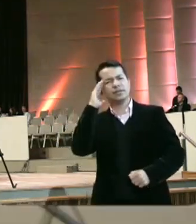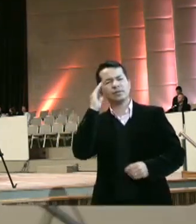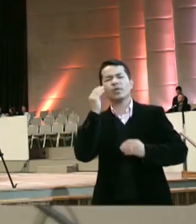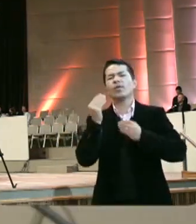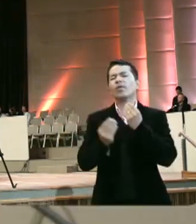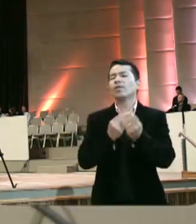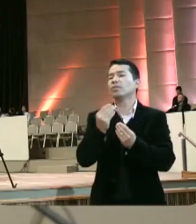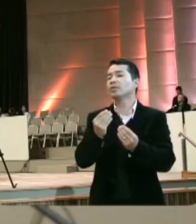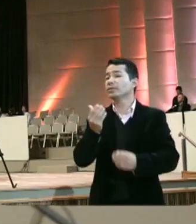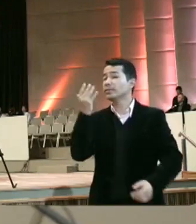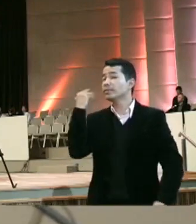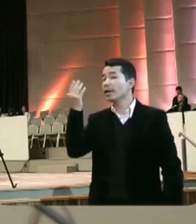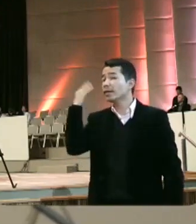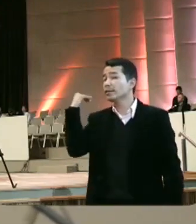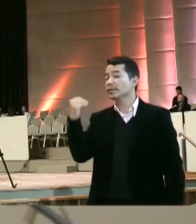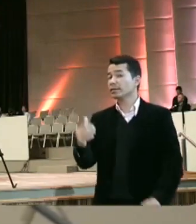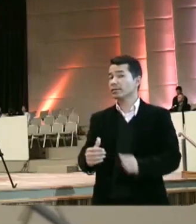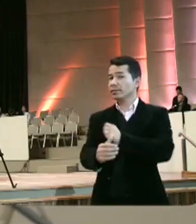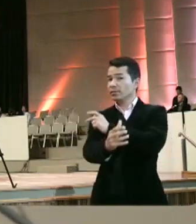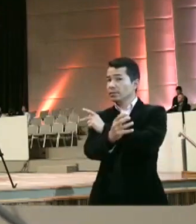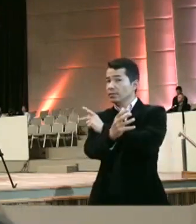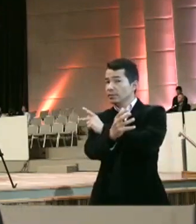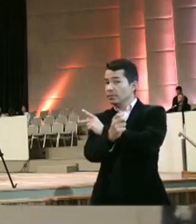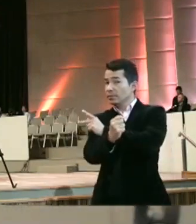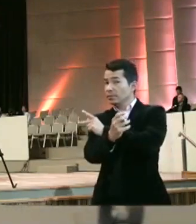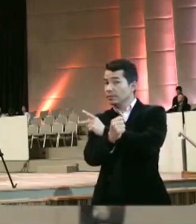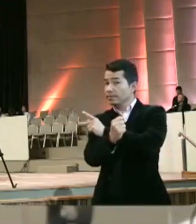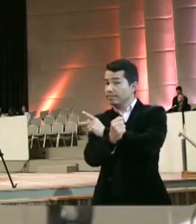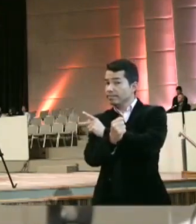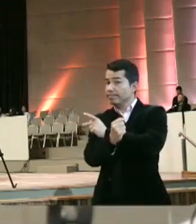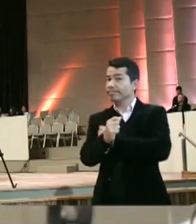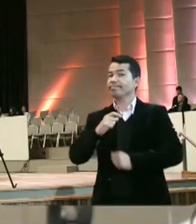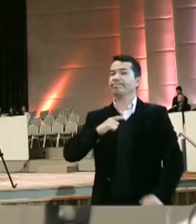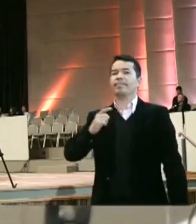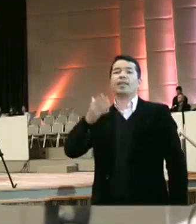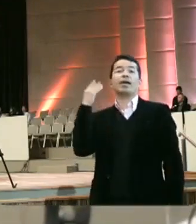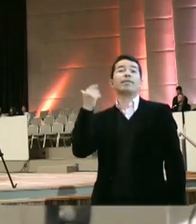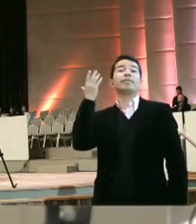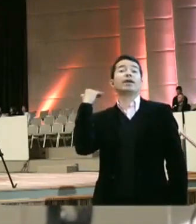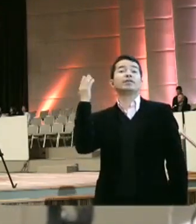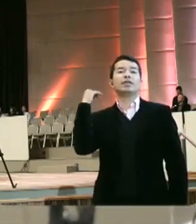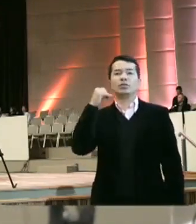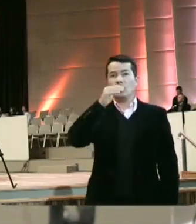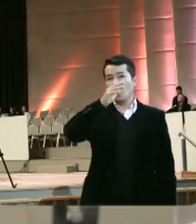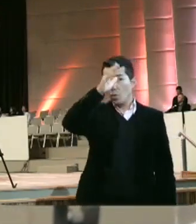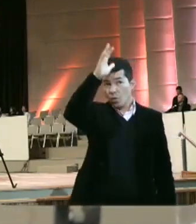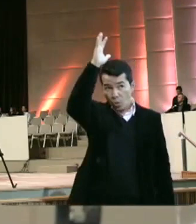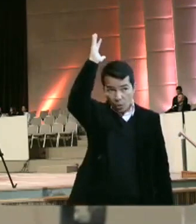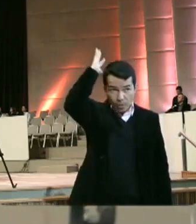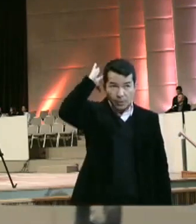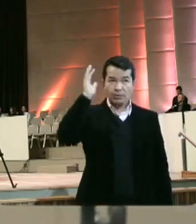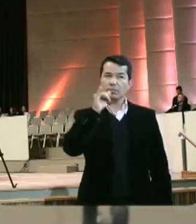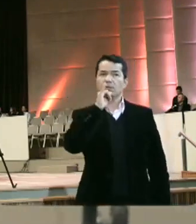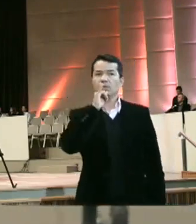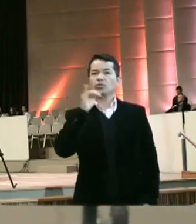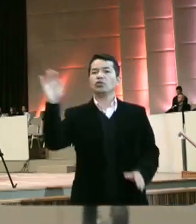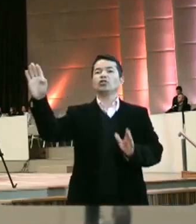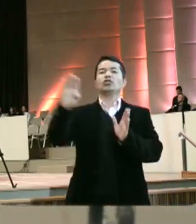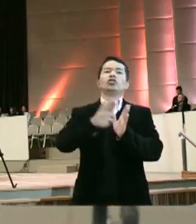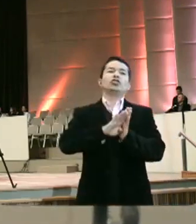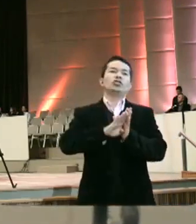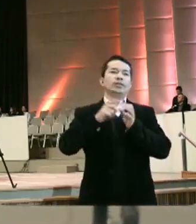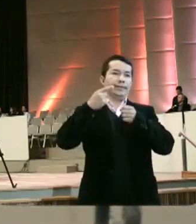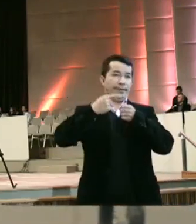ser coletor de impostos havia um leilão que se fazia. Os romanos chegavam e diziam assim: